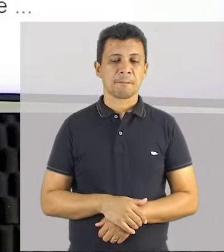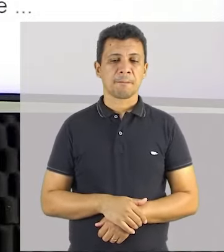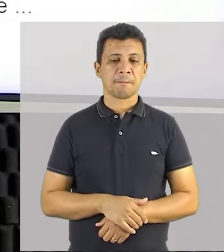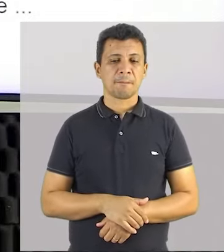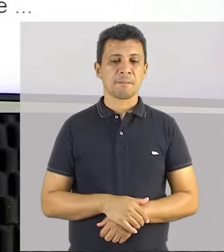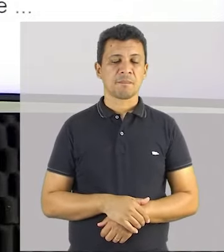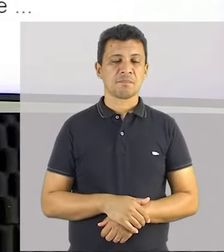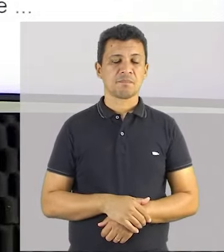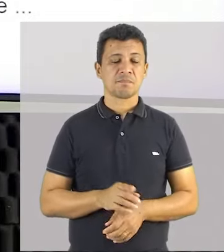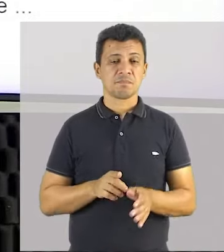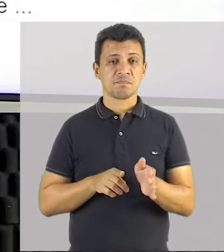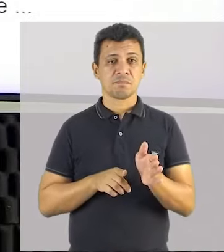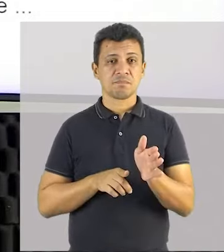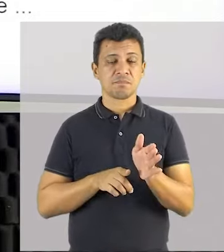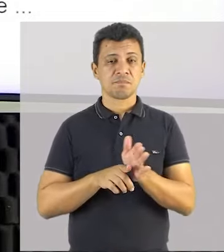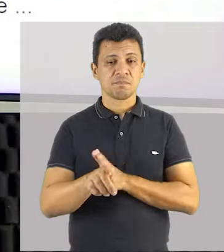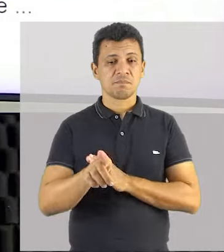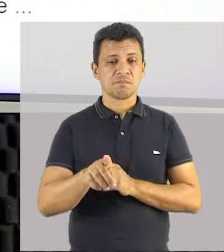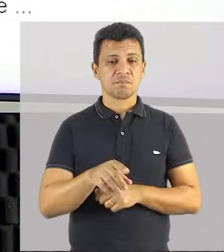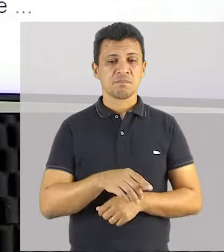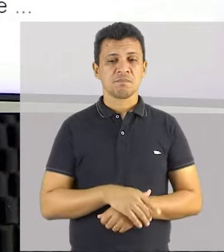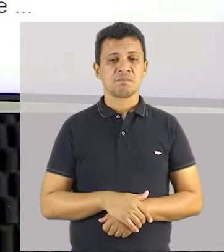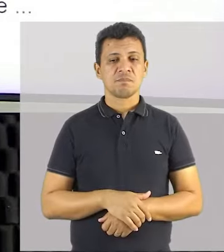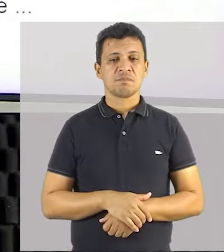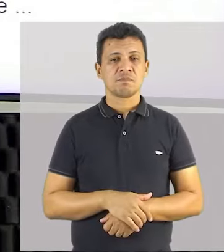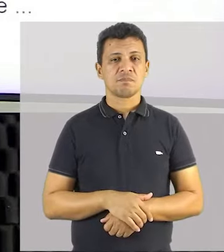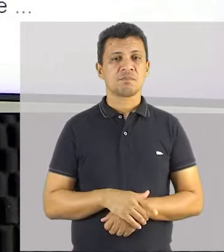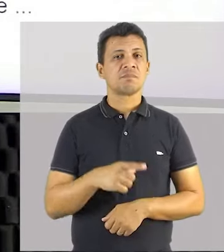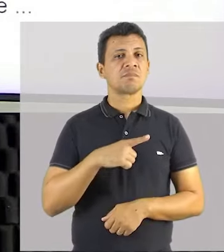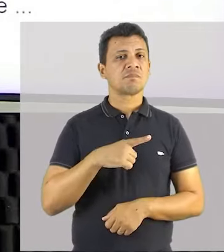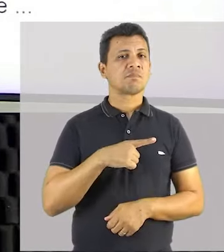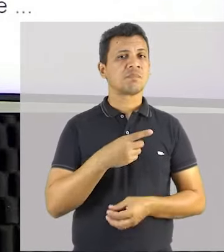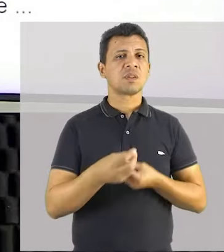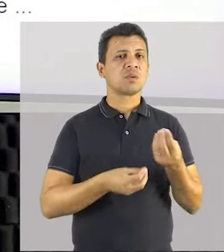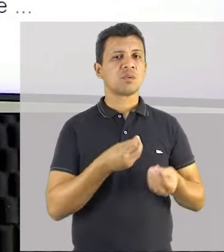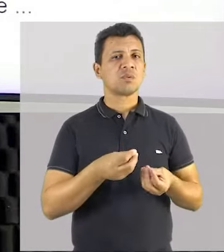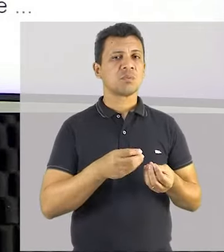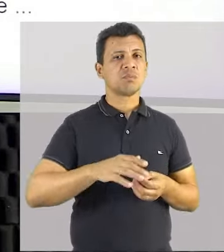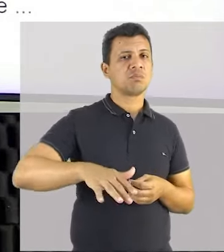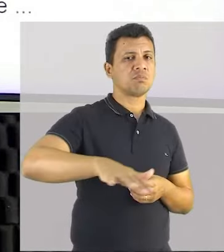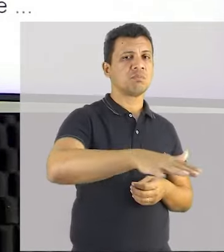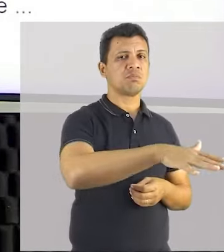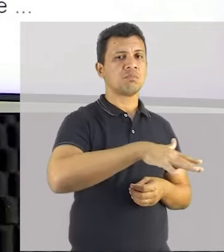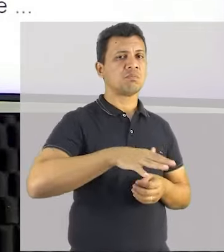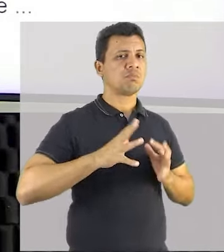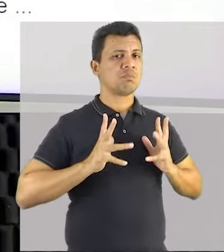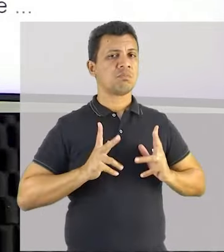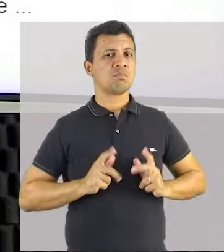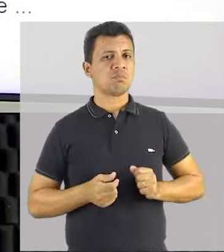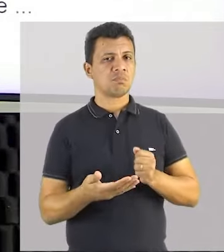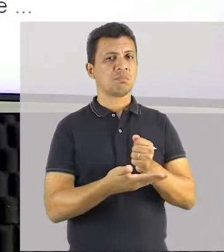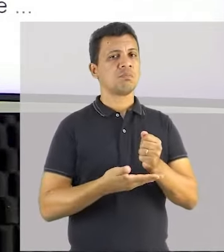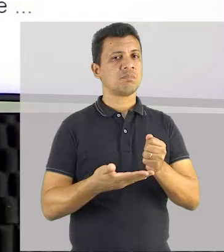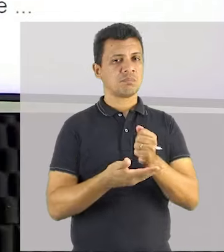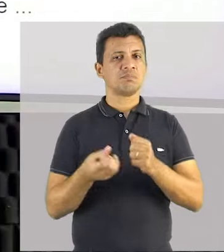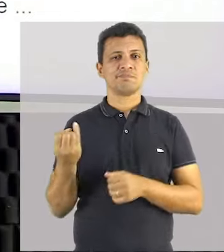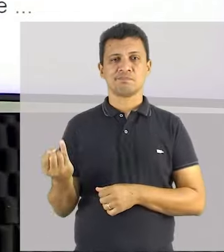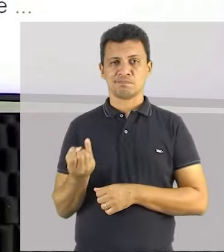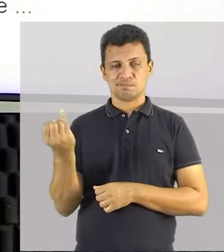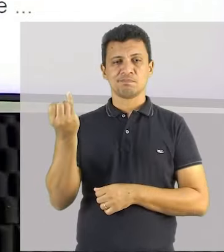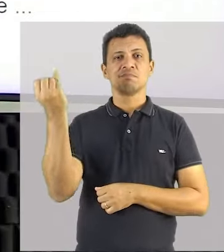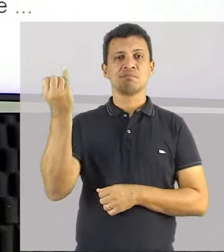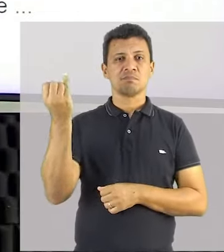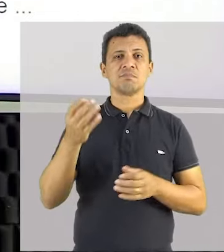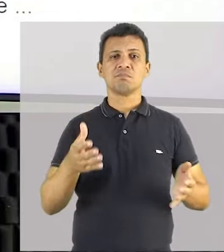eh essa questão ela diz assim ó medidas de saneamento básico são fundamentais no